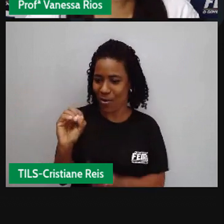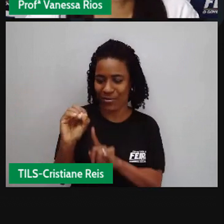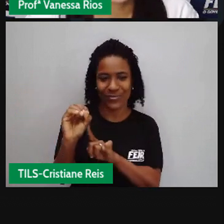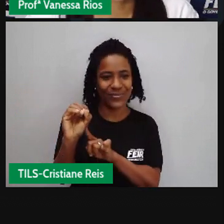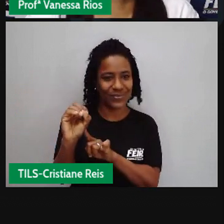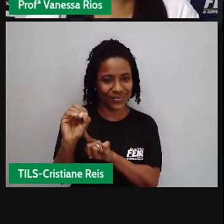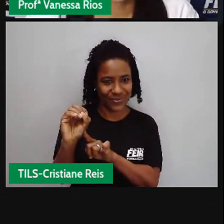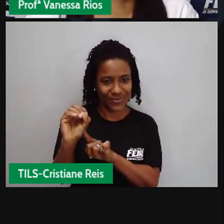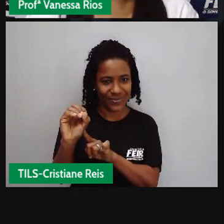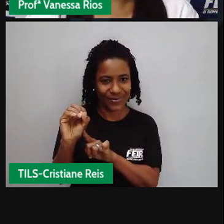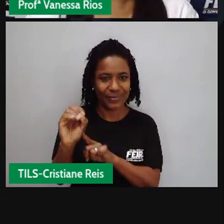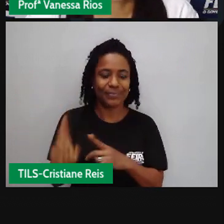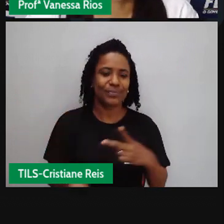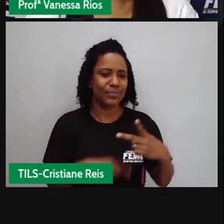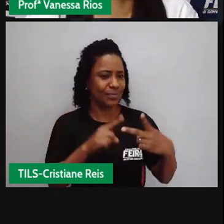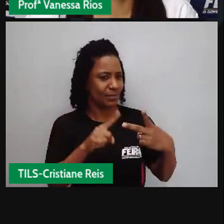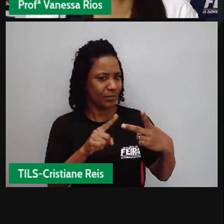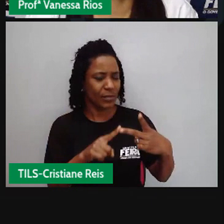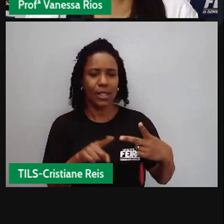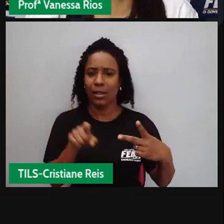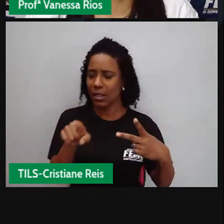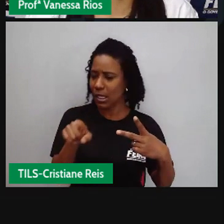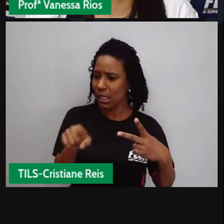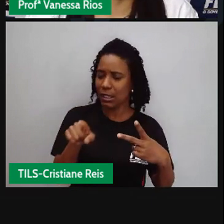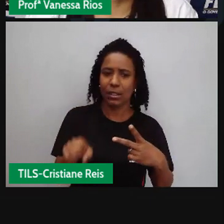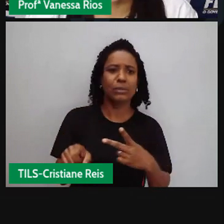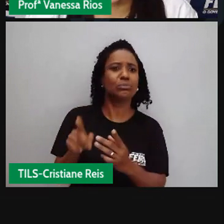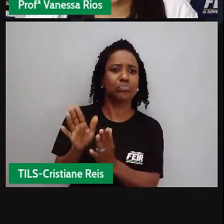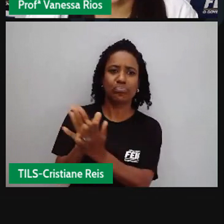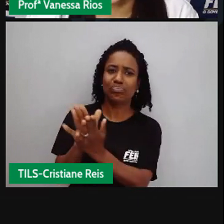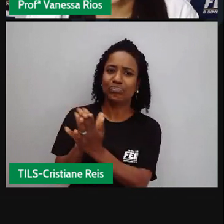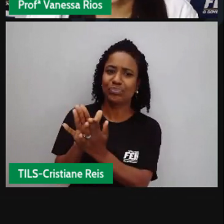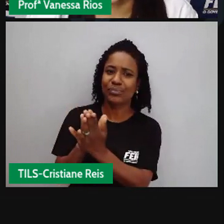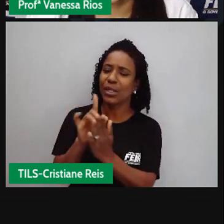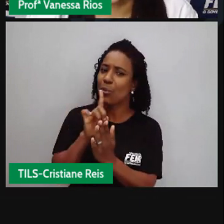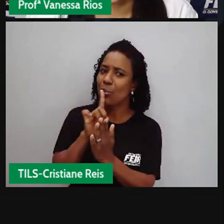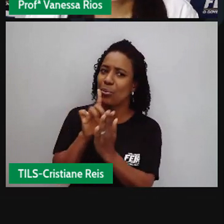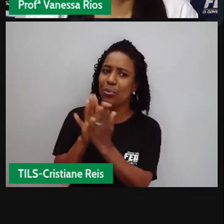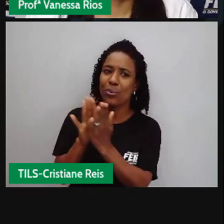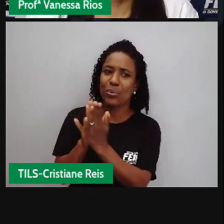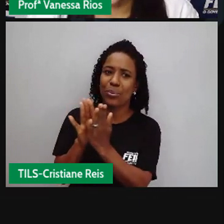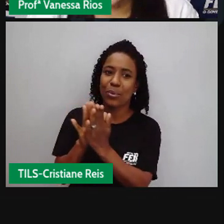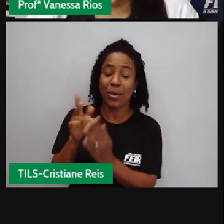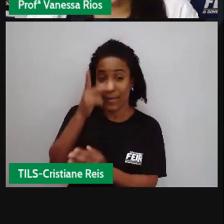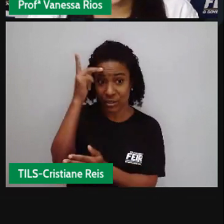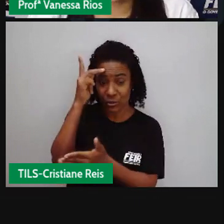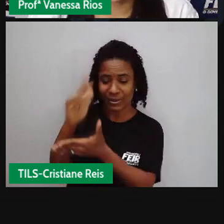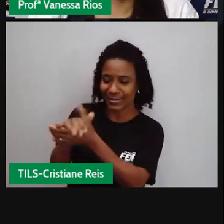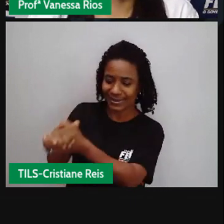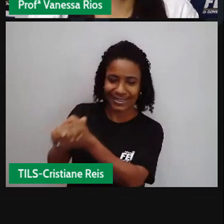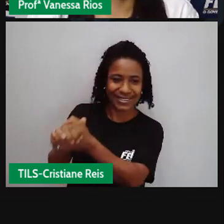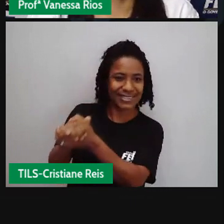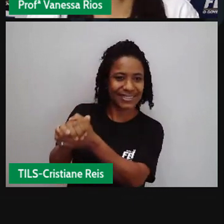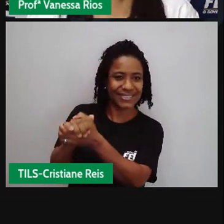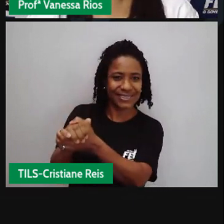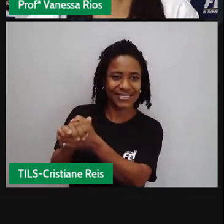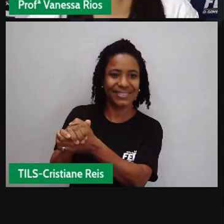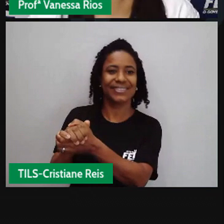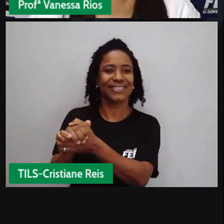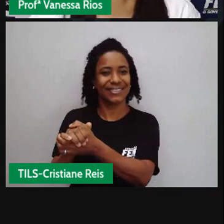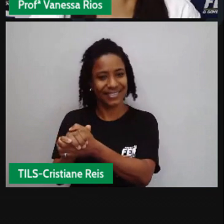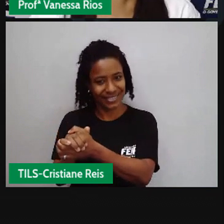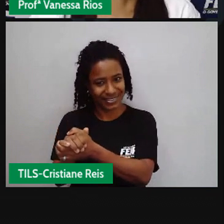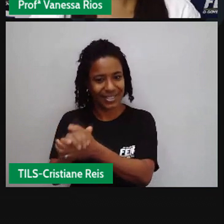O aniversariante recebeu vários cumprimentos. Olha só. Então, nesse caso aí, eu estou falando